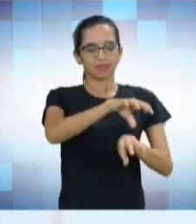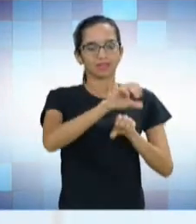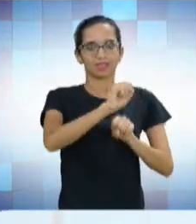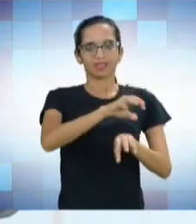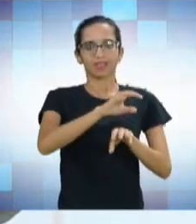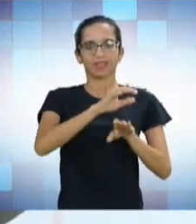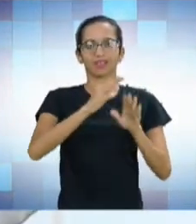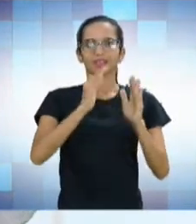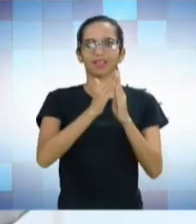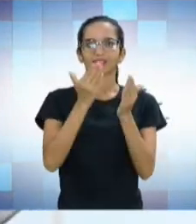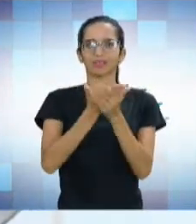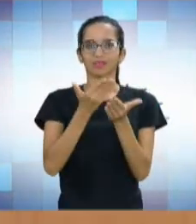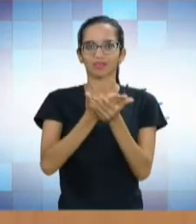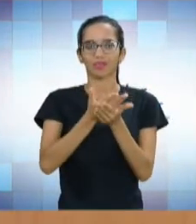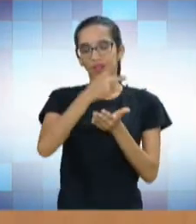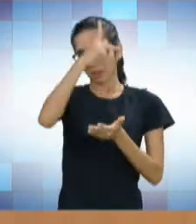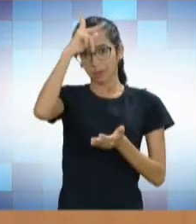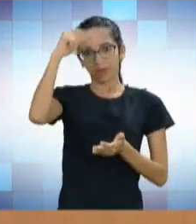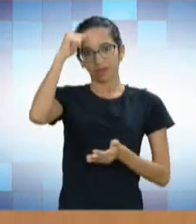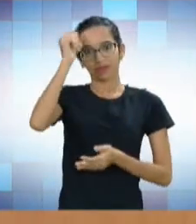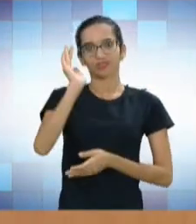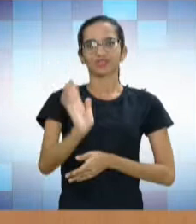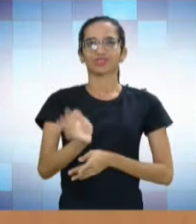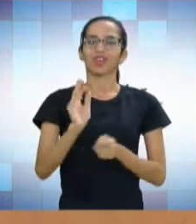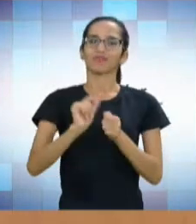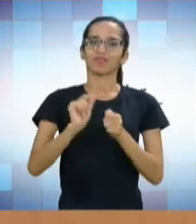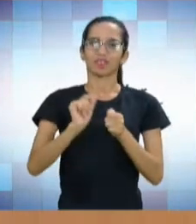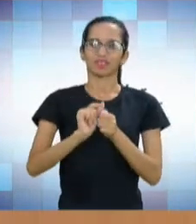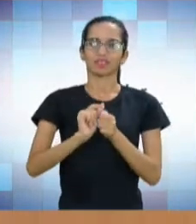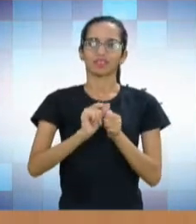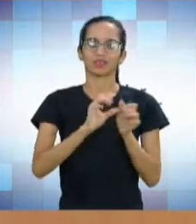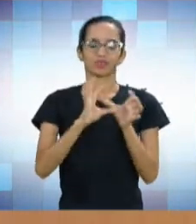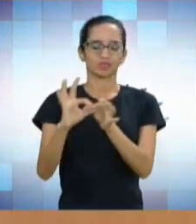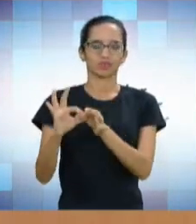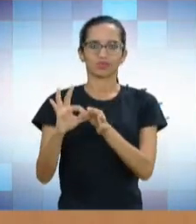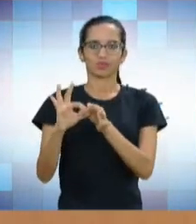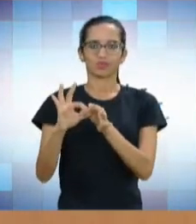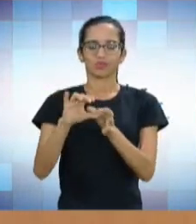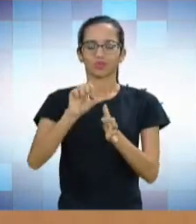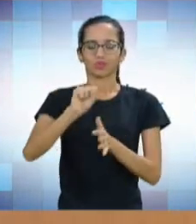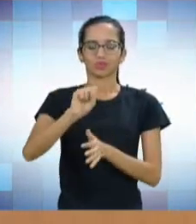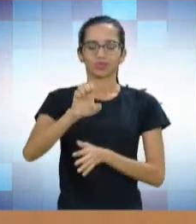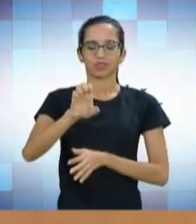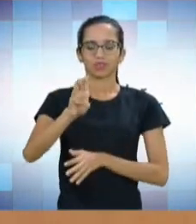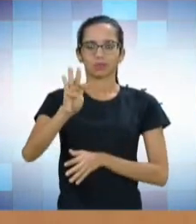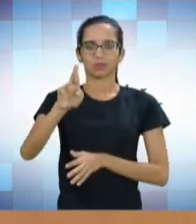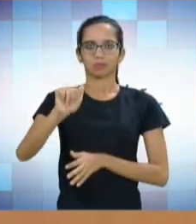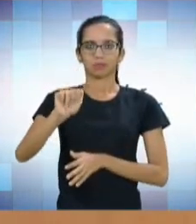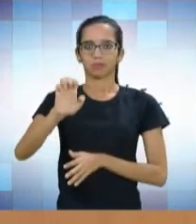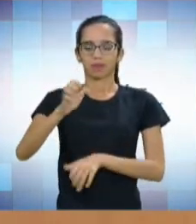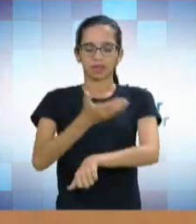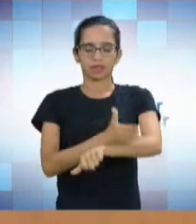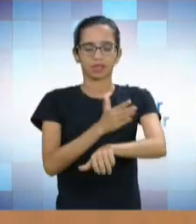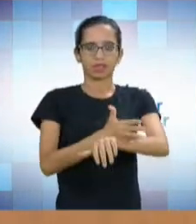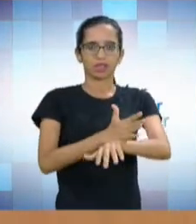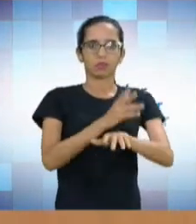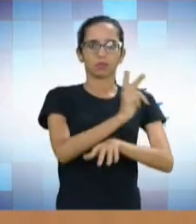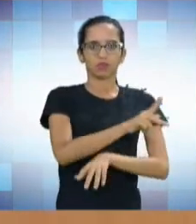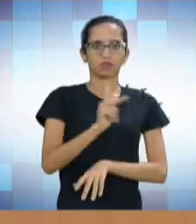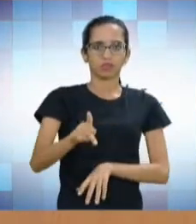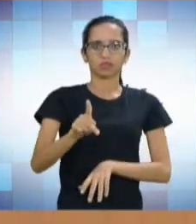ea prefeitura já começou a praticar esse ensinamento através da parceria com o sebrae capacitando os professores